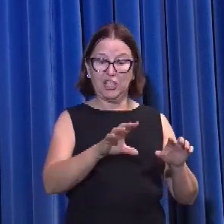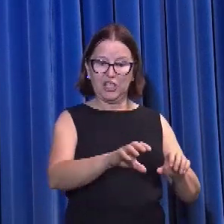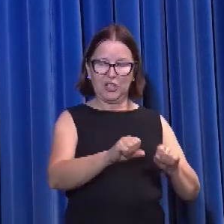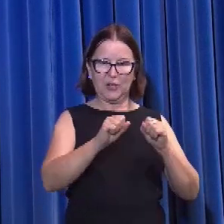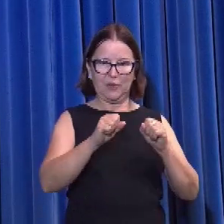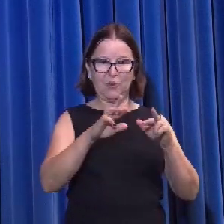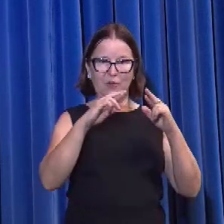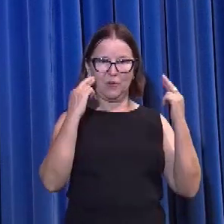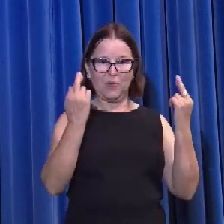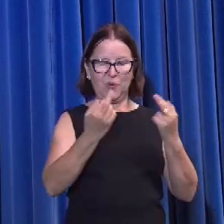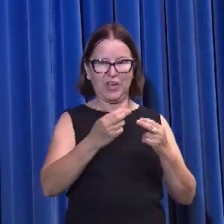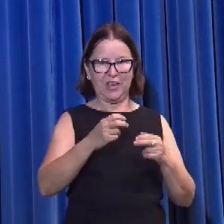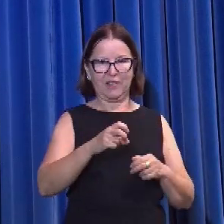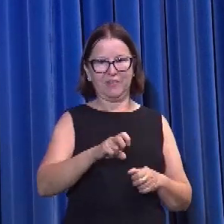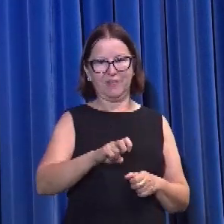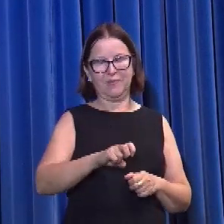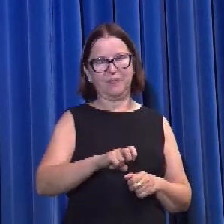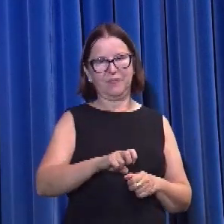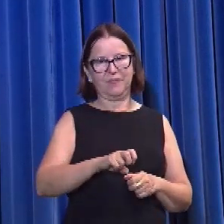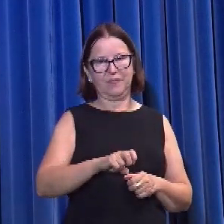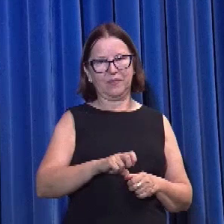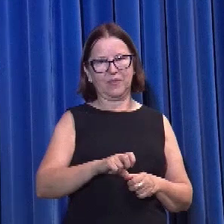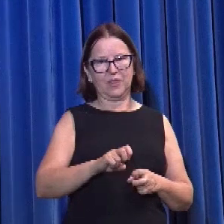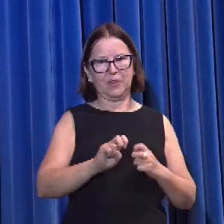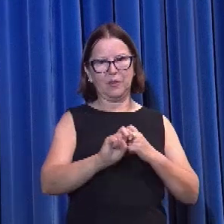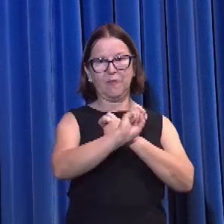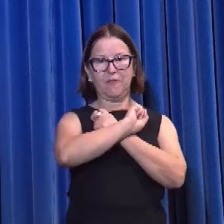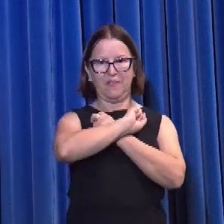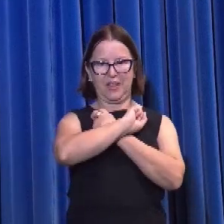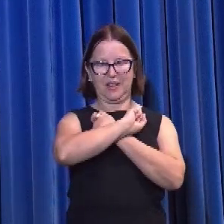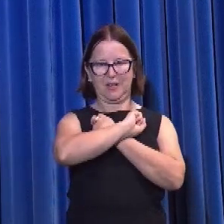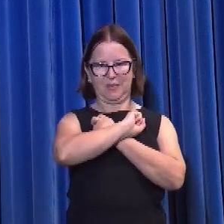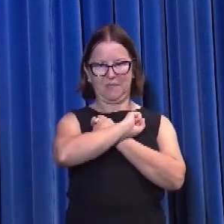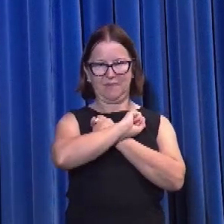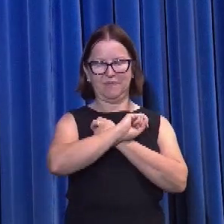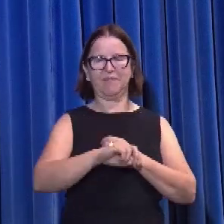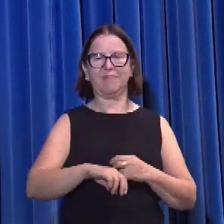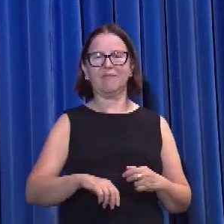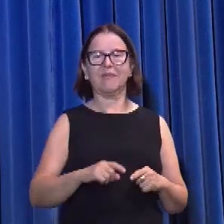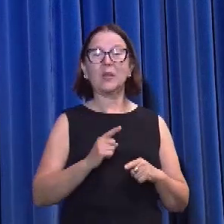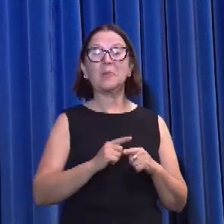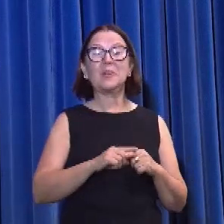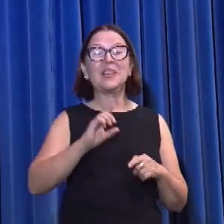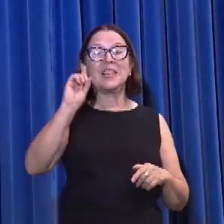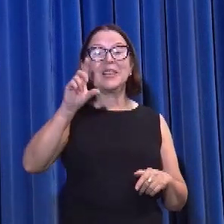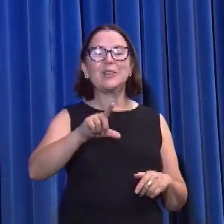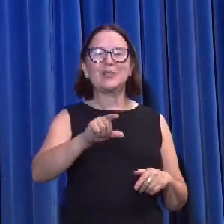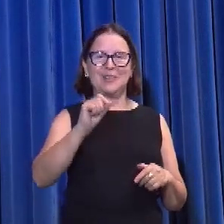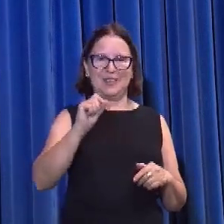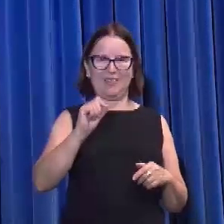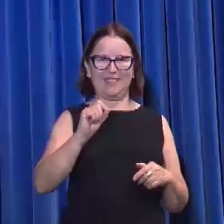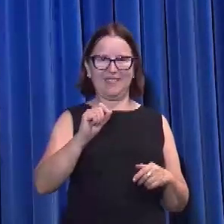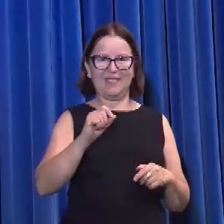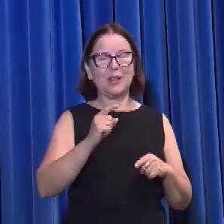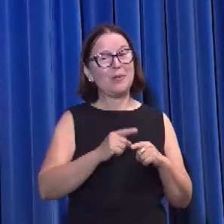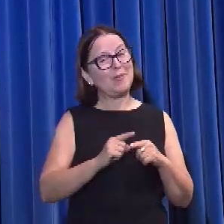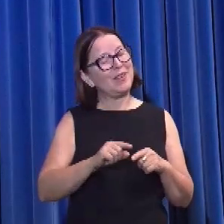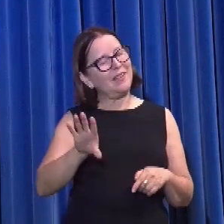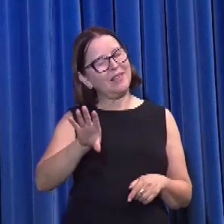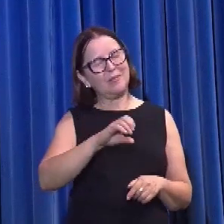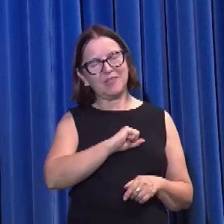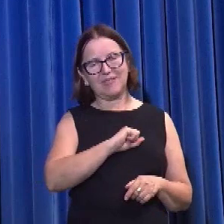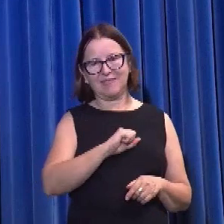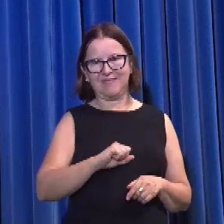amava. Por que ele vos escolheu? Porque o Senhor vos amava. Por que